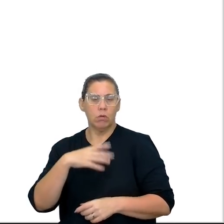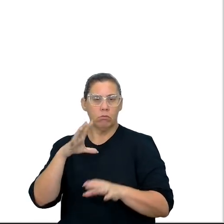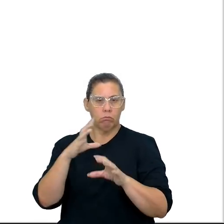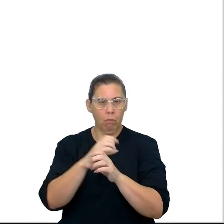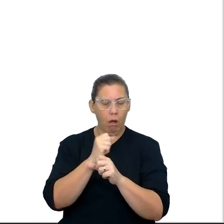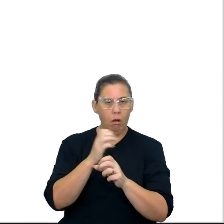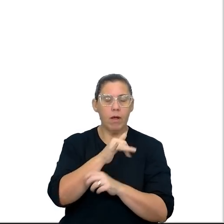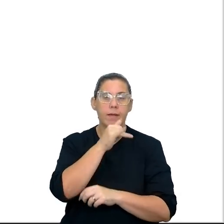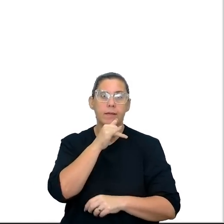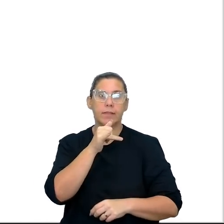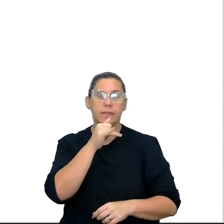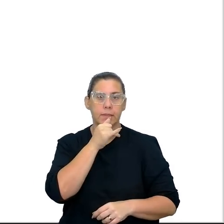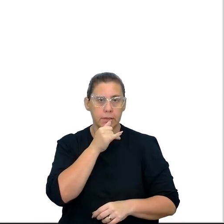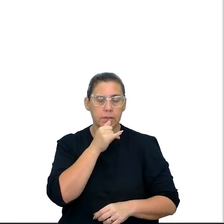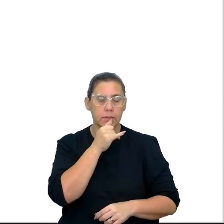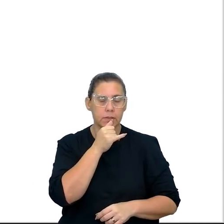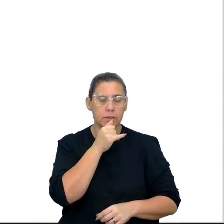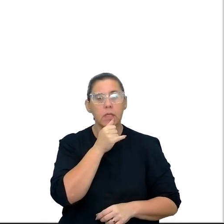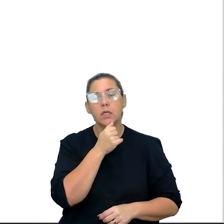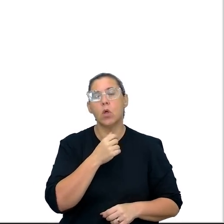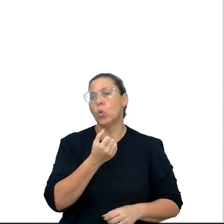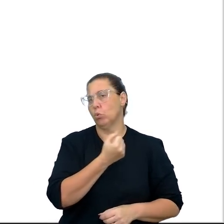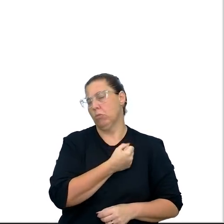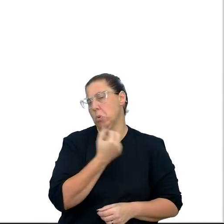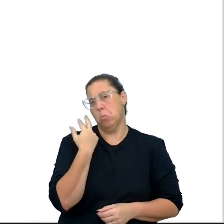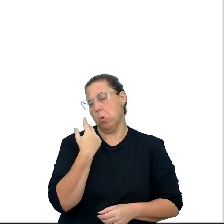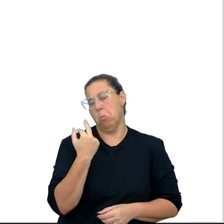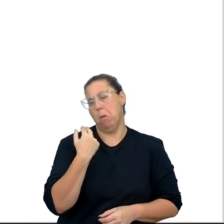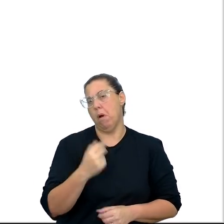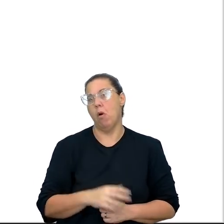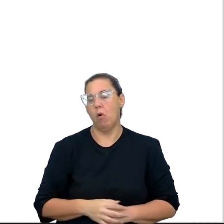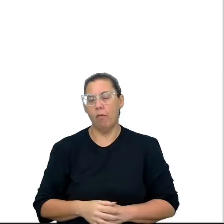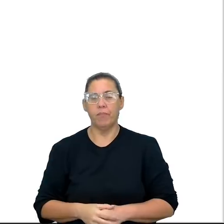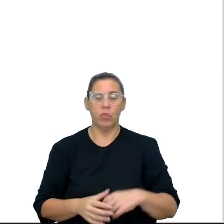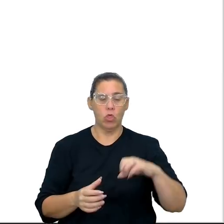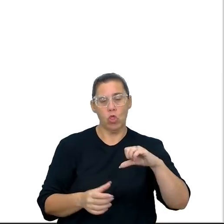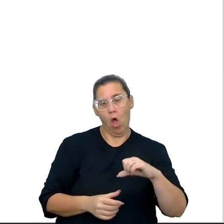Por exemplo, utilizar o algoritmo convencional. Então, colocar